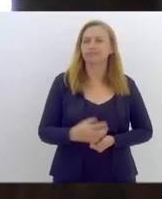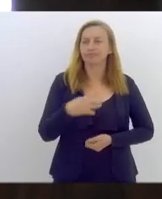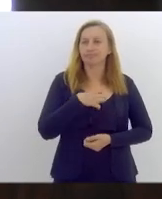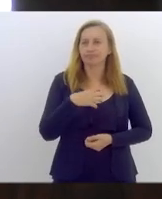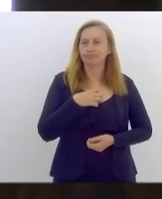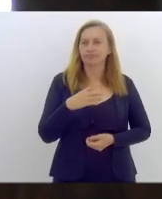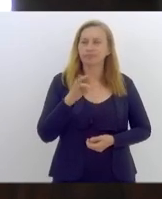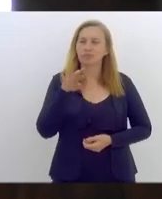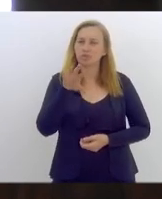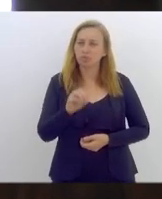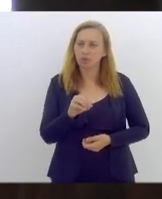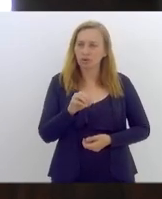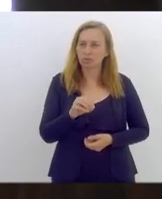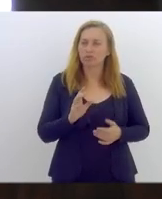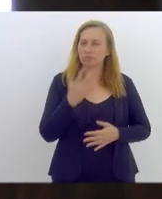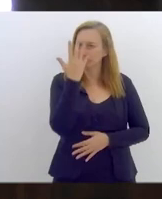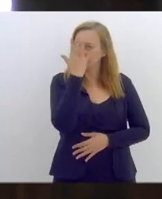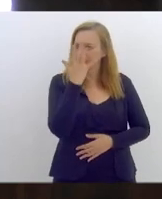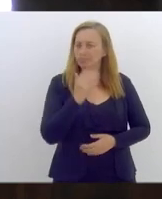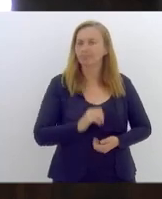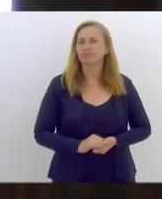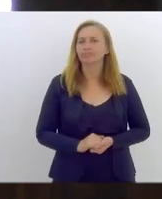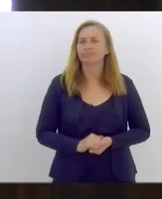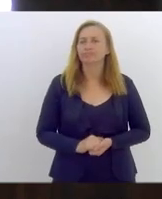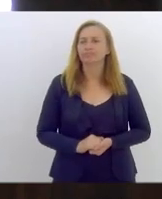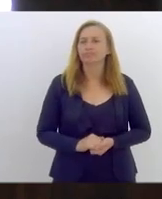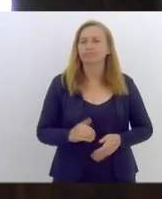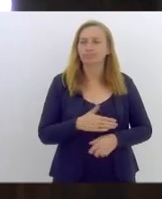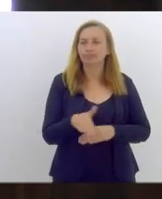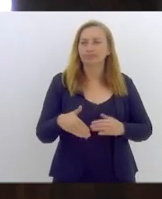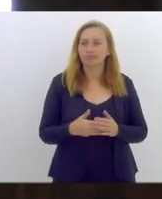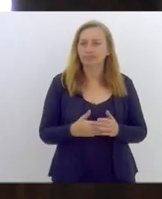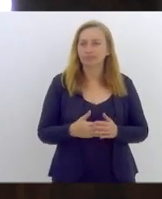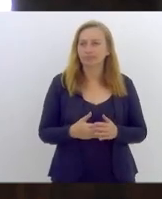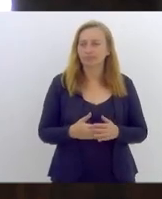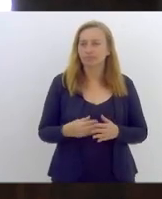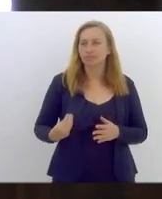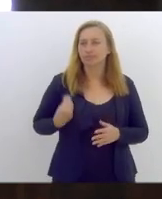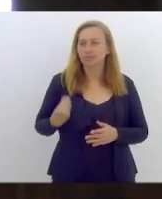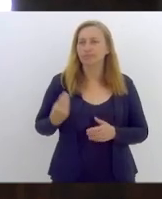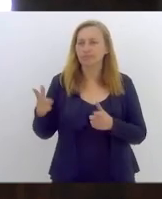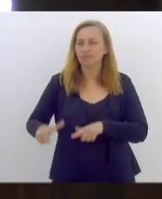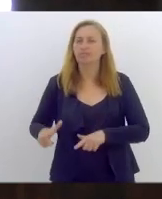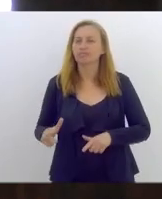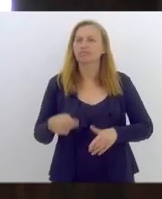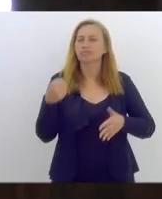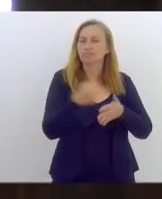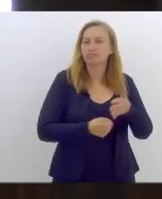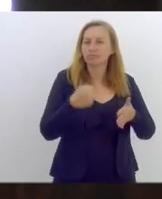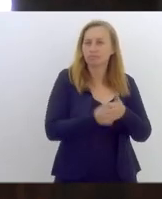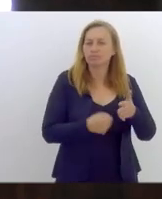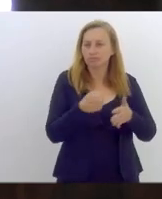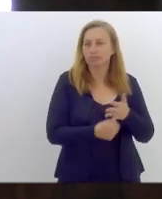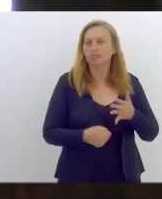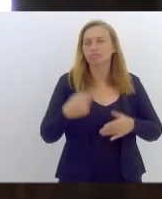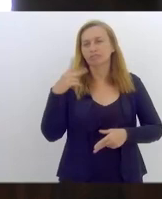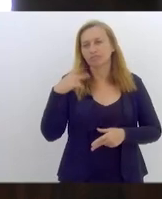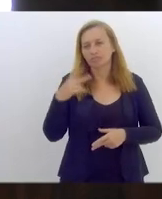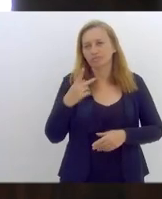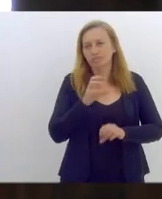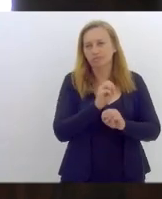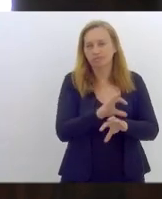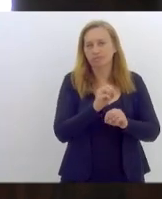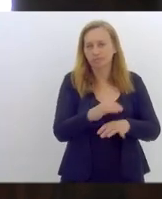bloco carnavalesco é considerado pelos integrantes e moradores da Maré um instrumento de luta política, cultural e educacional.